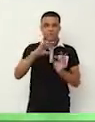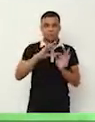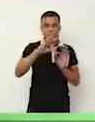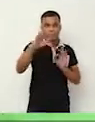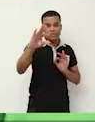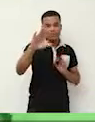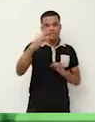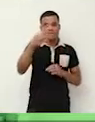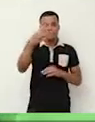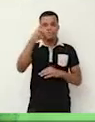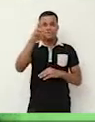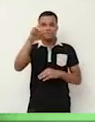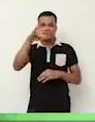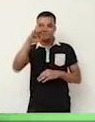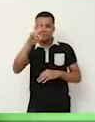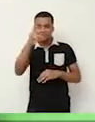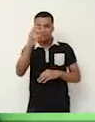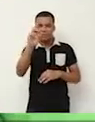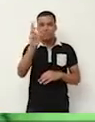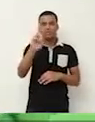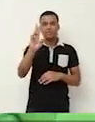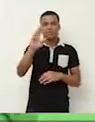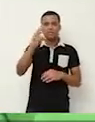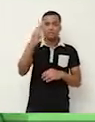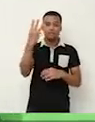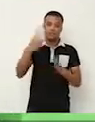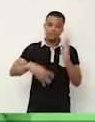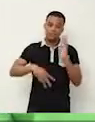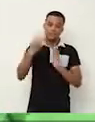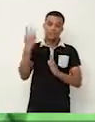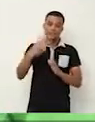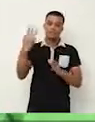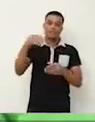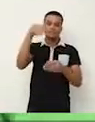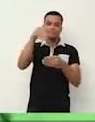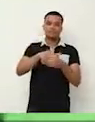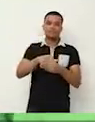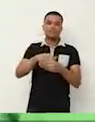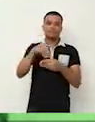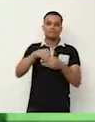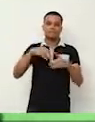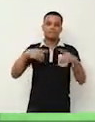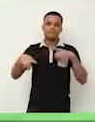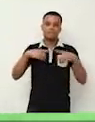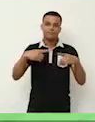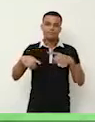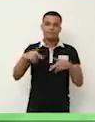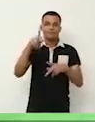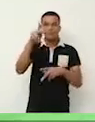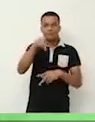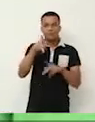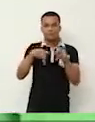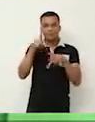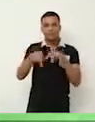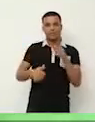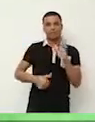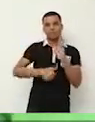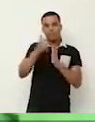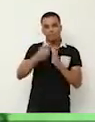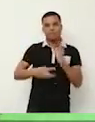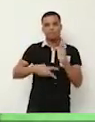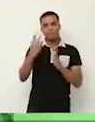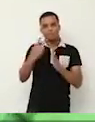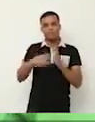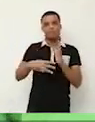mais de 30 e tantos milhões. Já vão para a terceira campanha eleitoral. Para a população, com etapa 1,